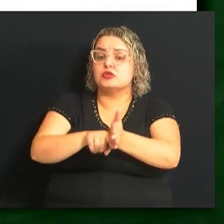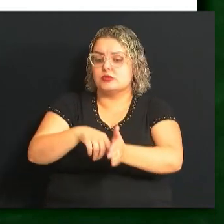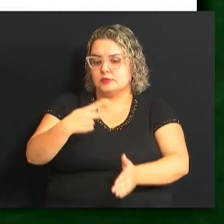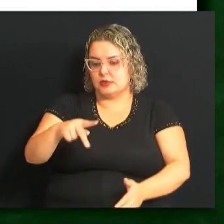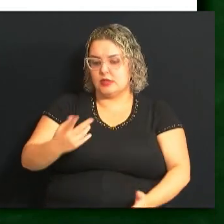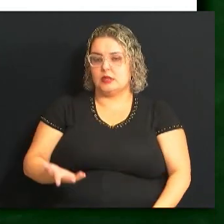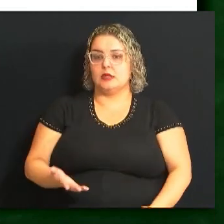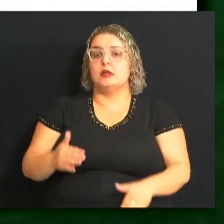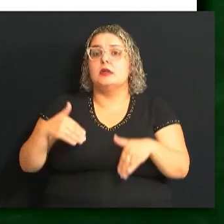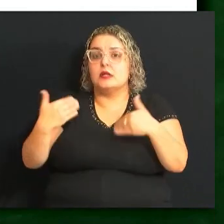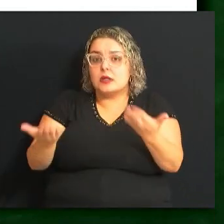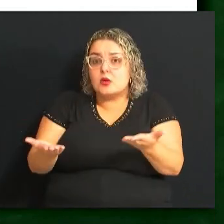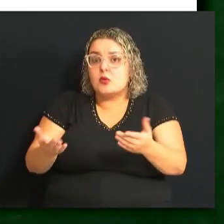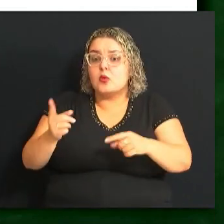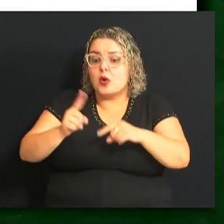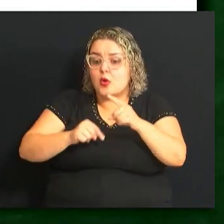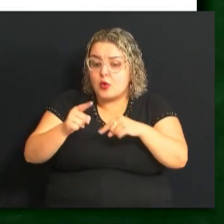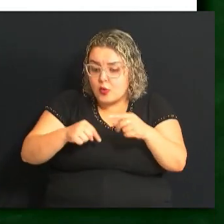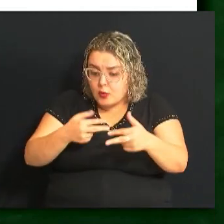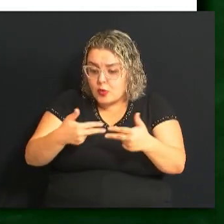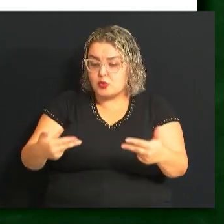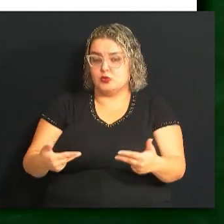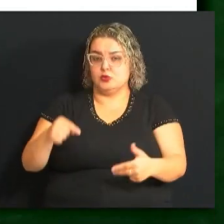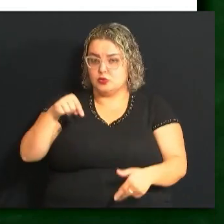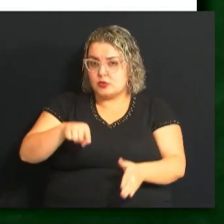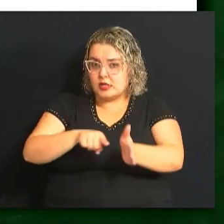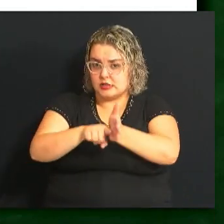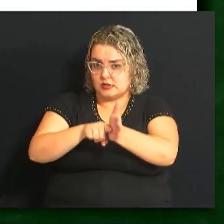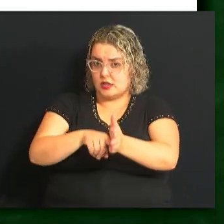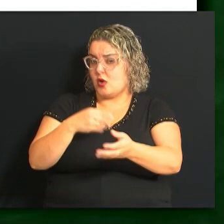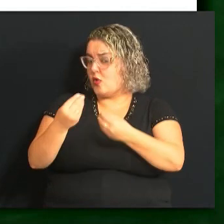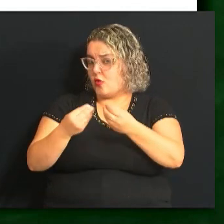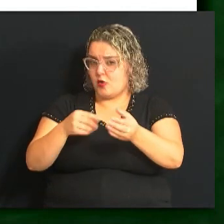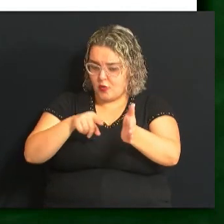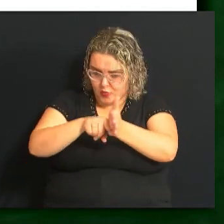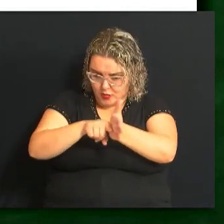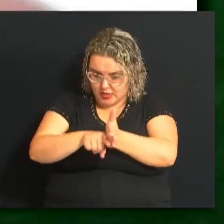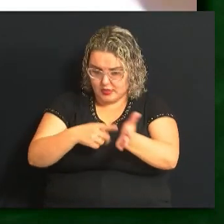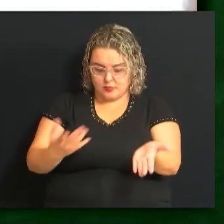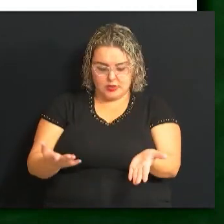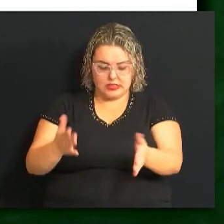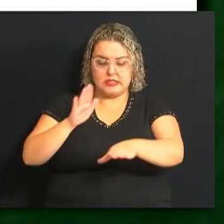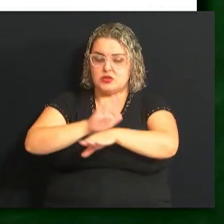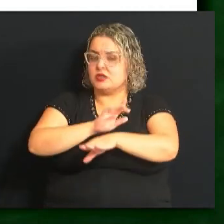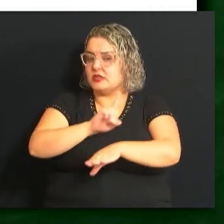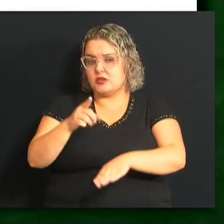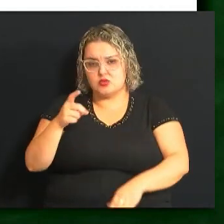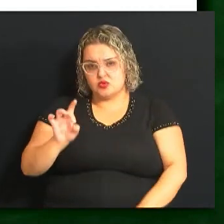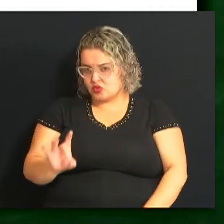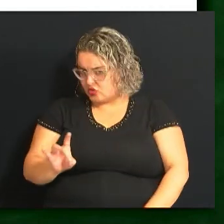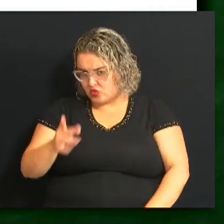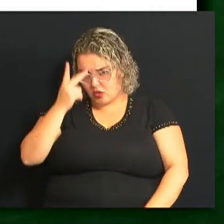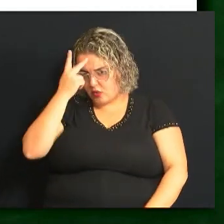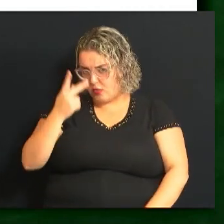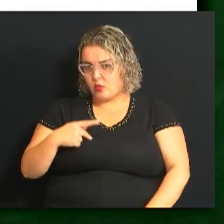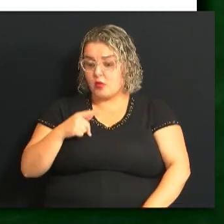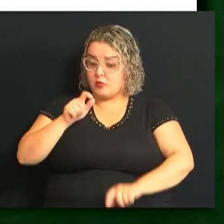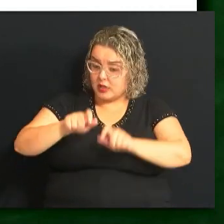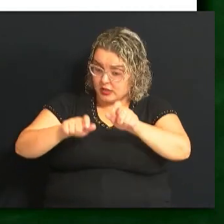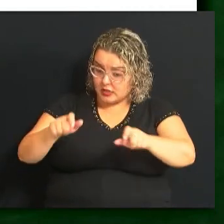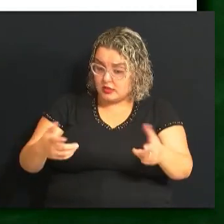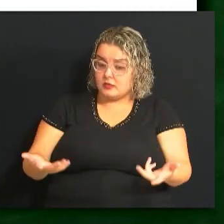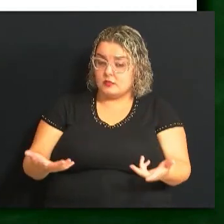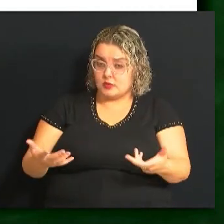é o produto dessa pesquisa, né? Como que essa pesquisa pode ajudar não apenas a ele, mas também as pessoas em